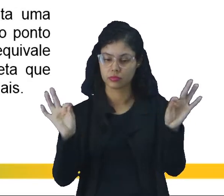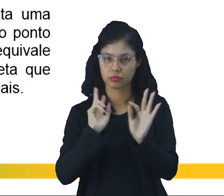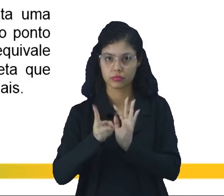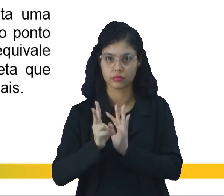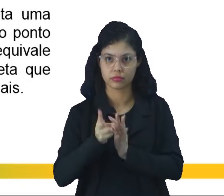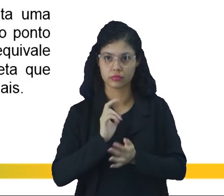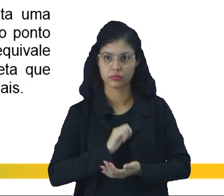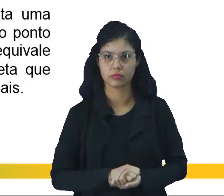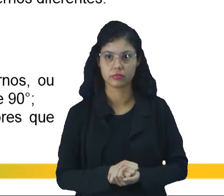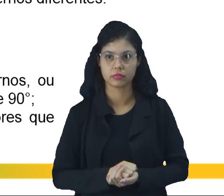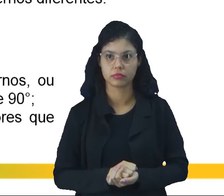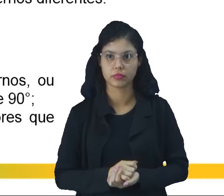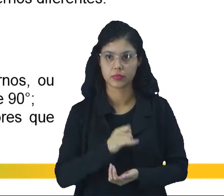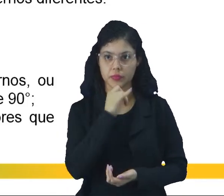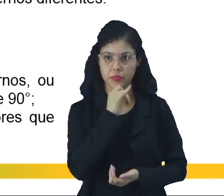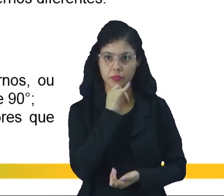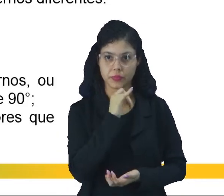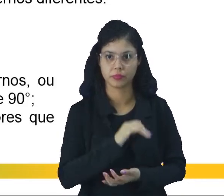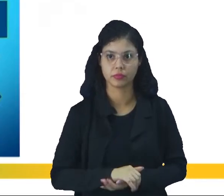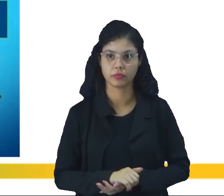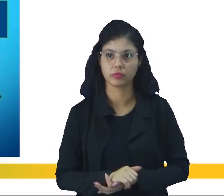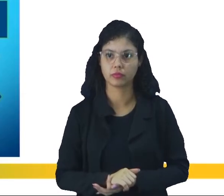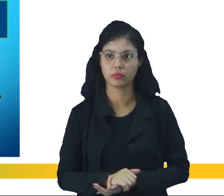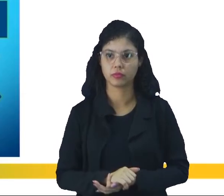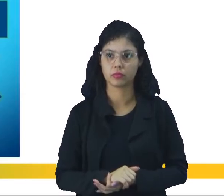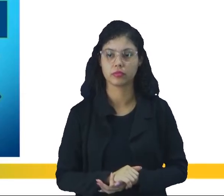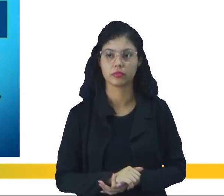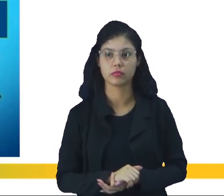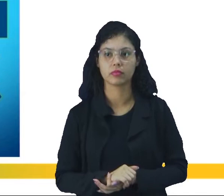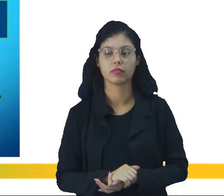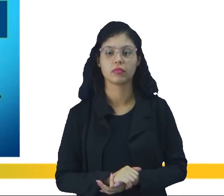medida. É esse exemplo aqui, ó.